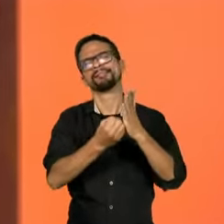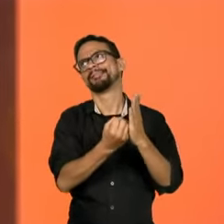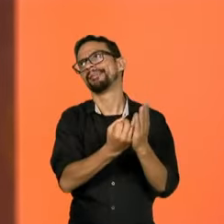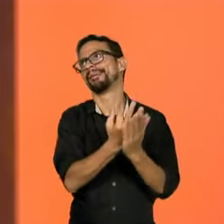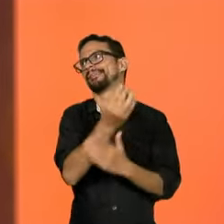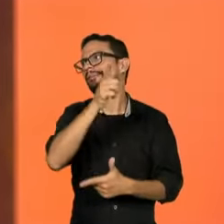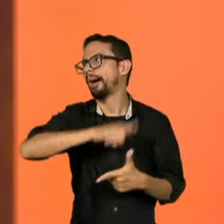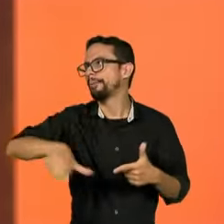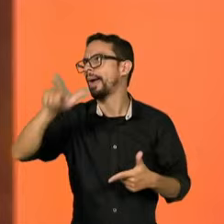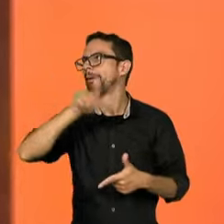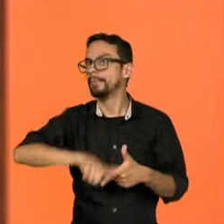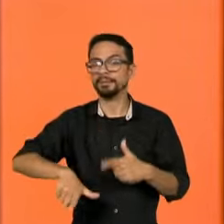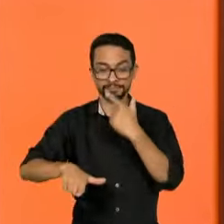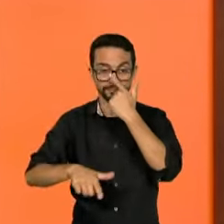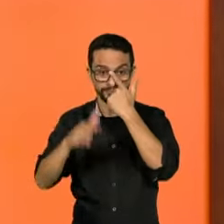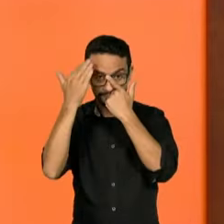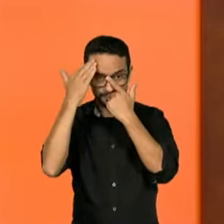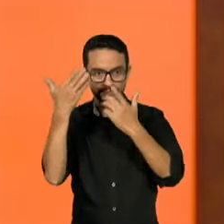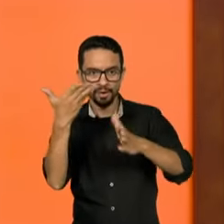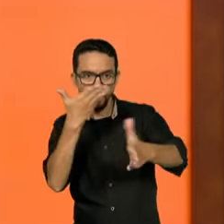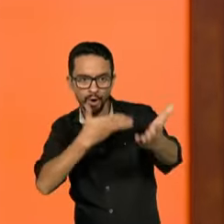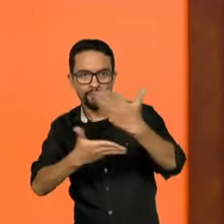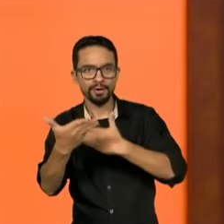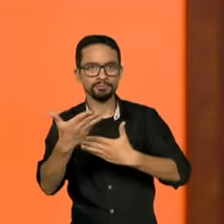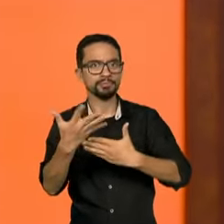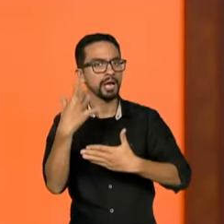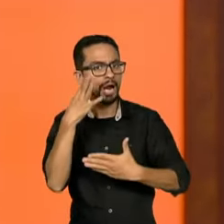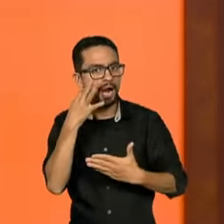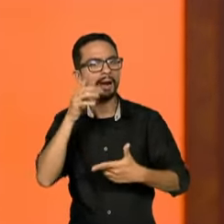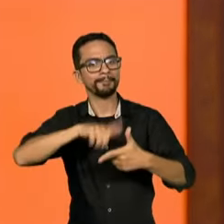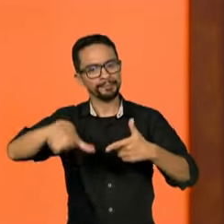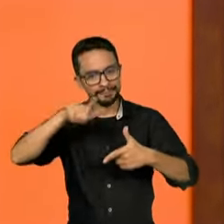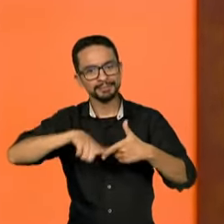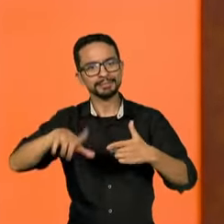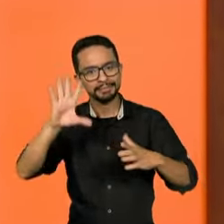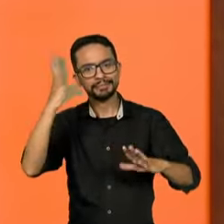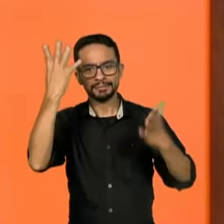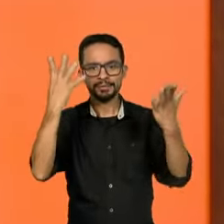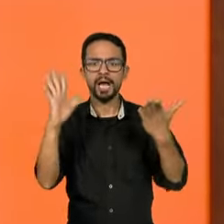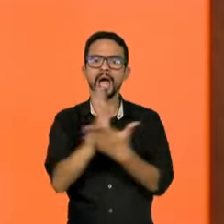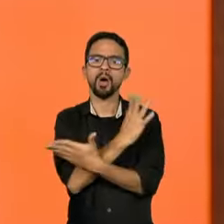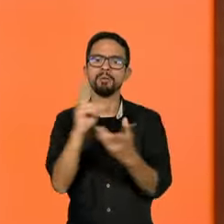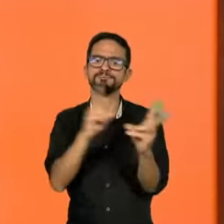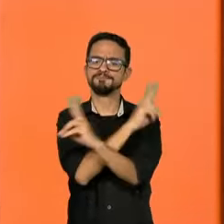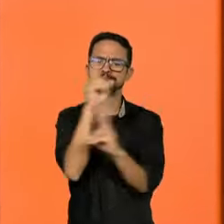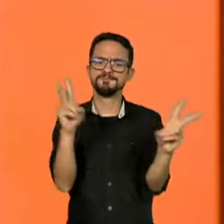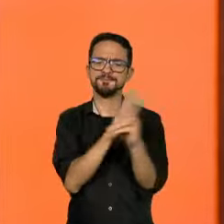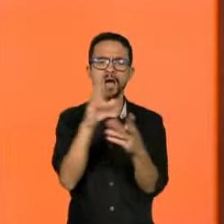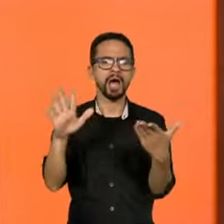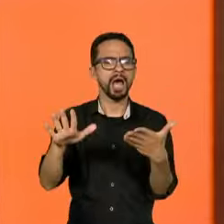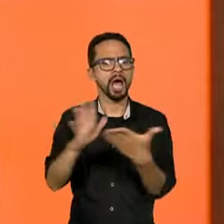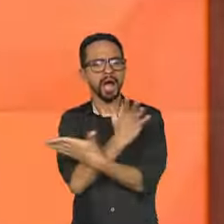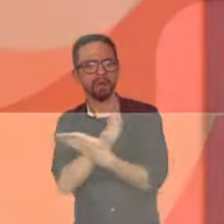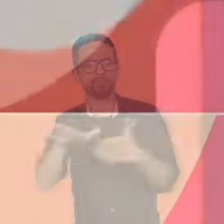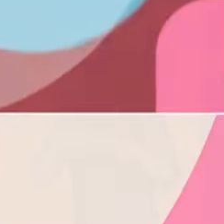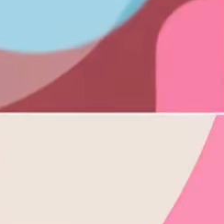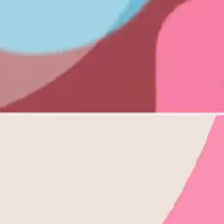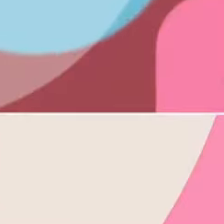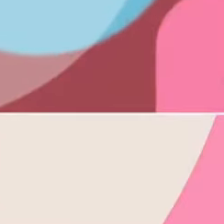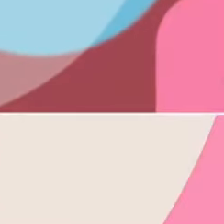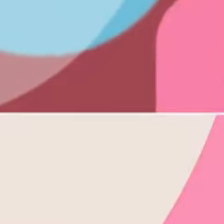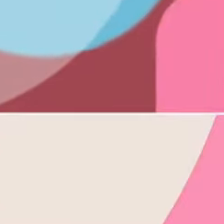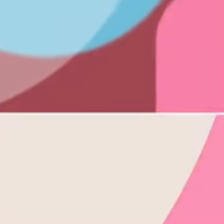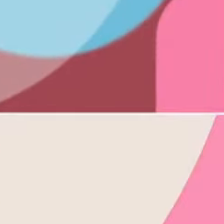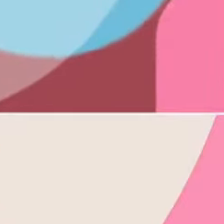gente tem que aprender a conviver com a tragédia climática que a gente tem. Quer dizer, tem países que tem furacão, tem países que tem terremoto, o Brasil vai ter